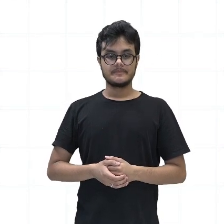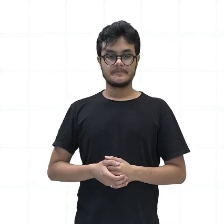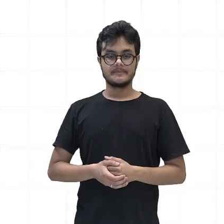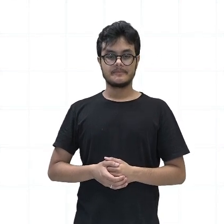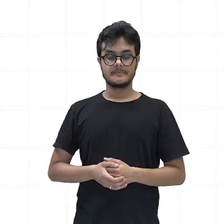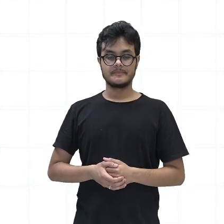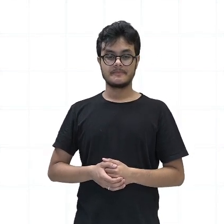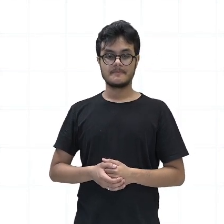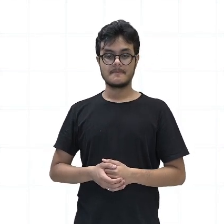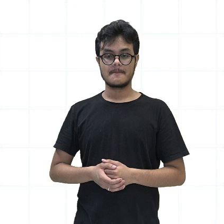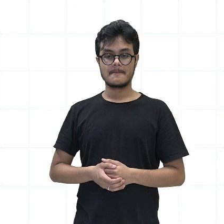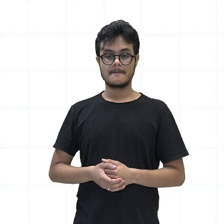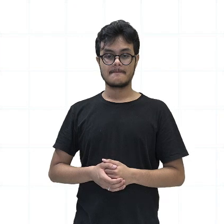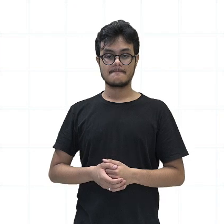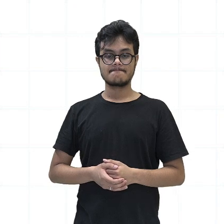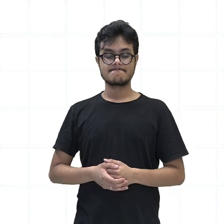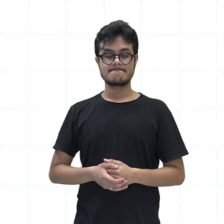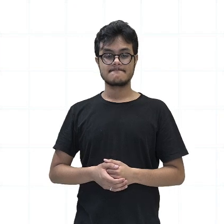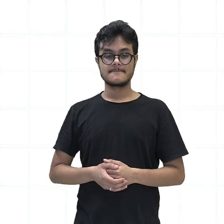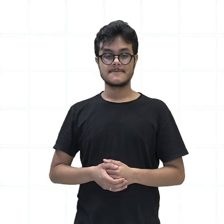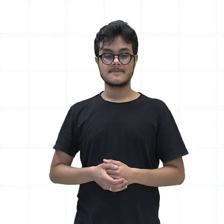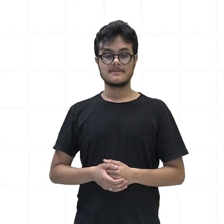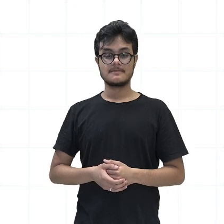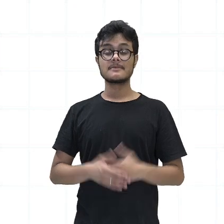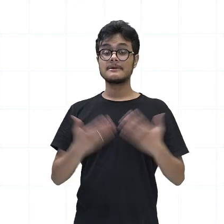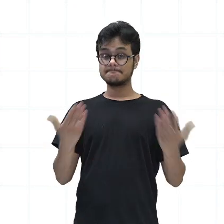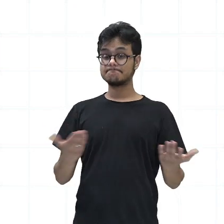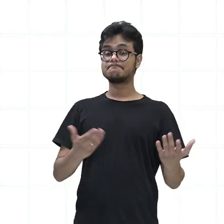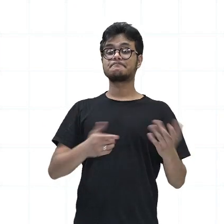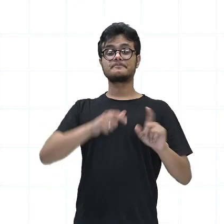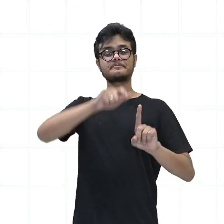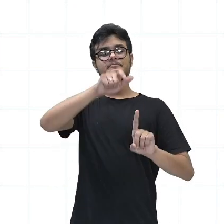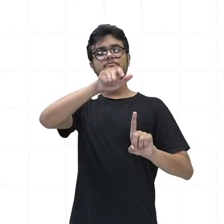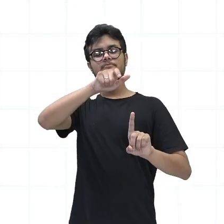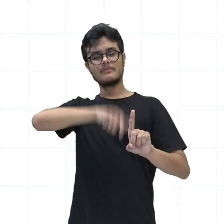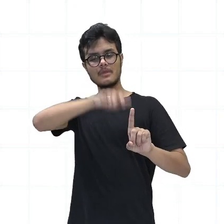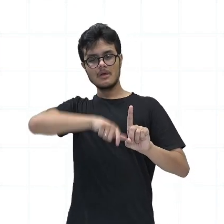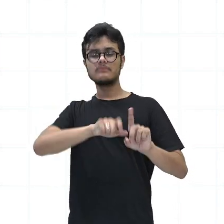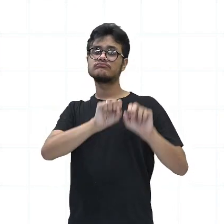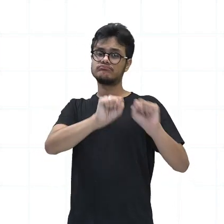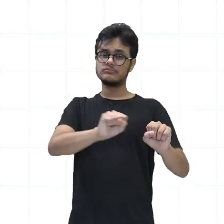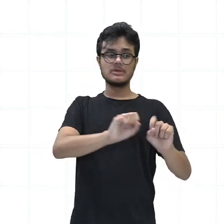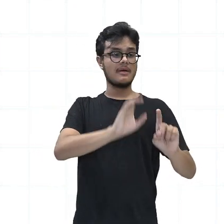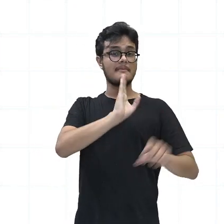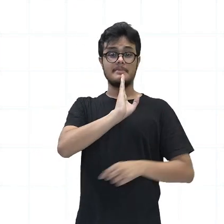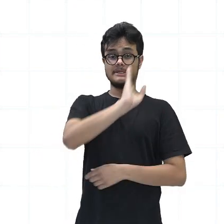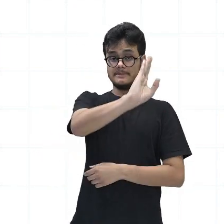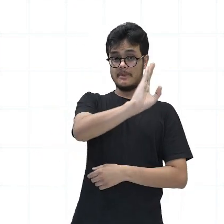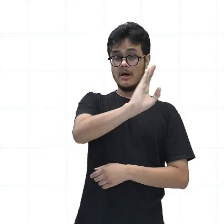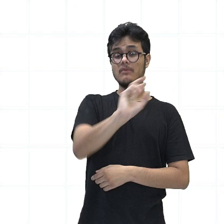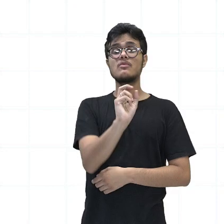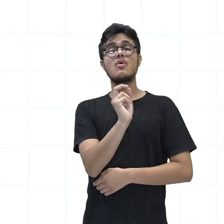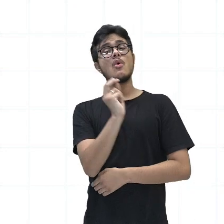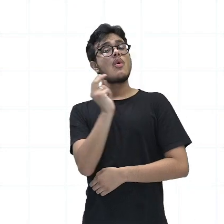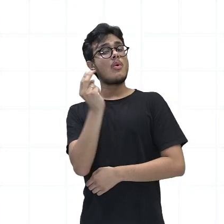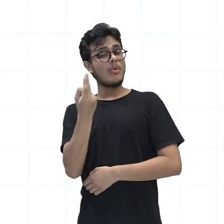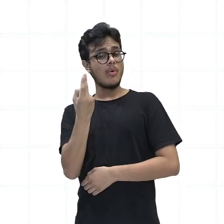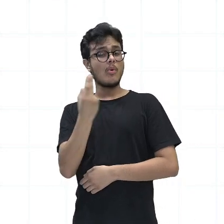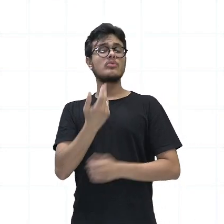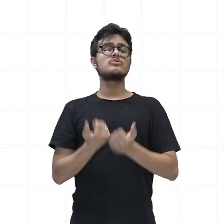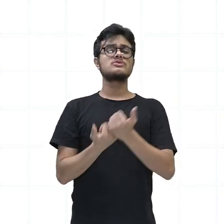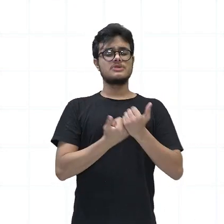Um pouquinho mais sobre o personagem. Os personagens teatrais podem ser protagonistas, os principais,